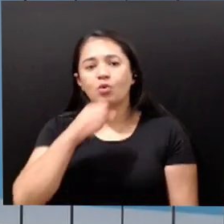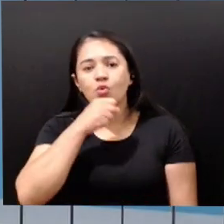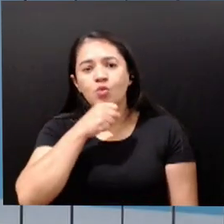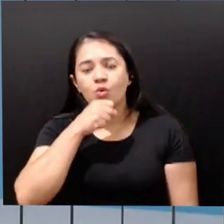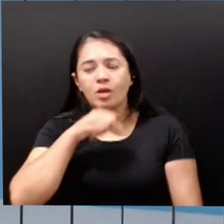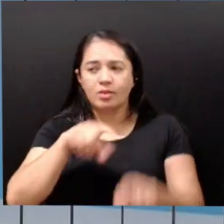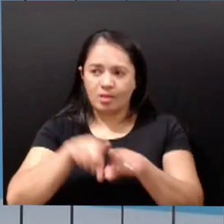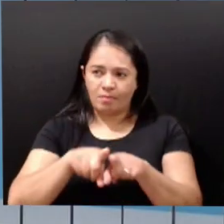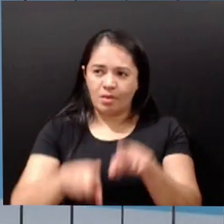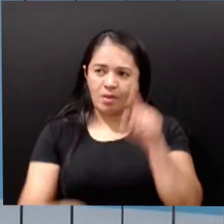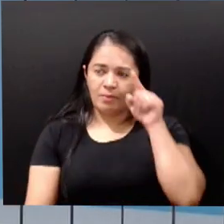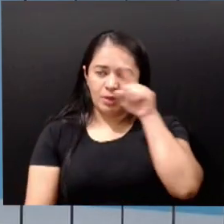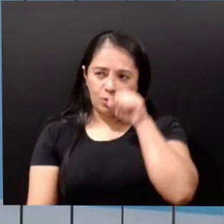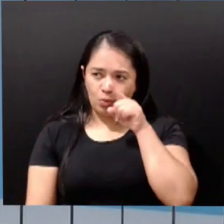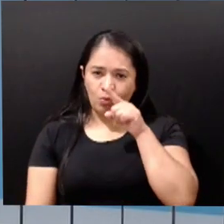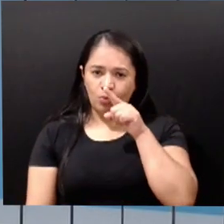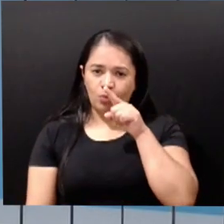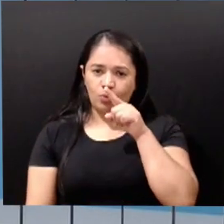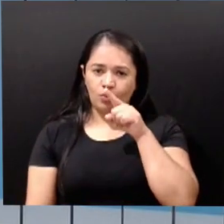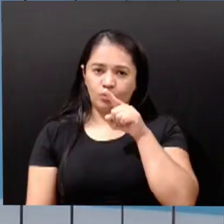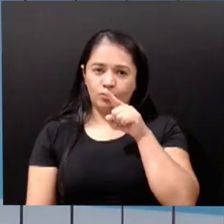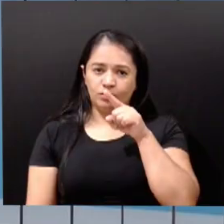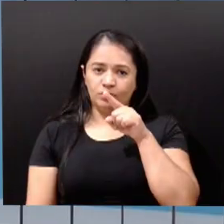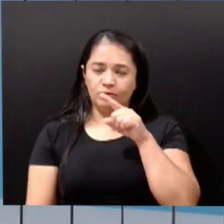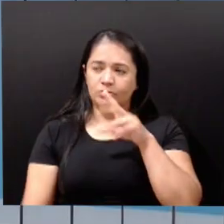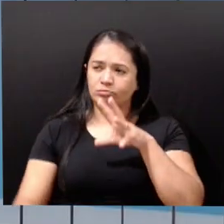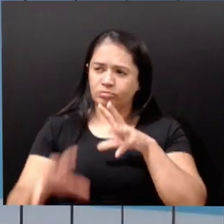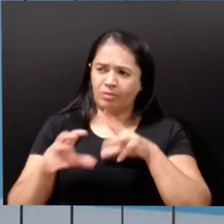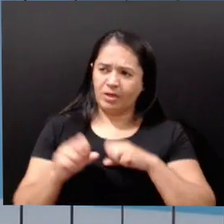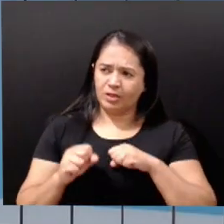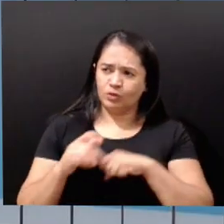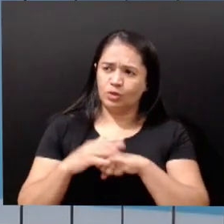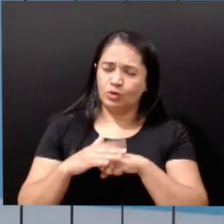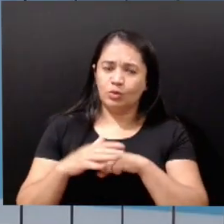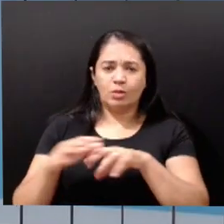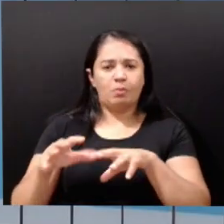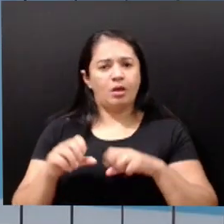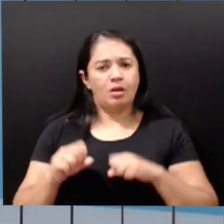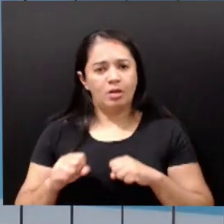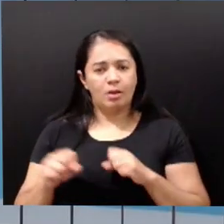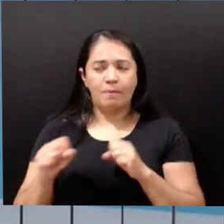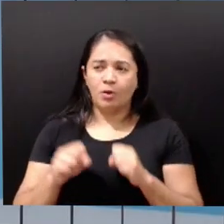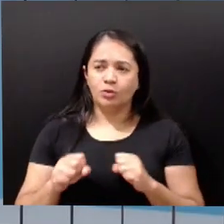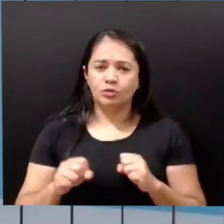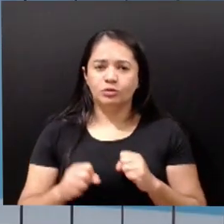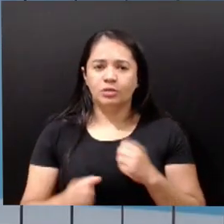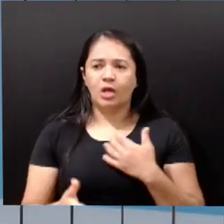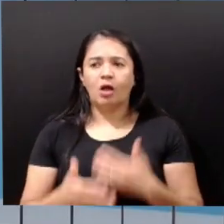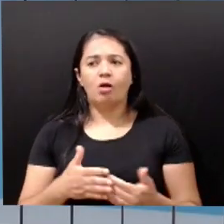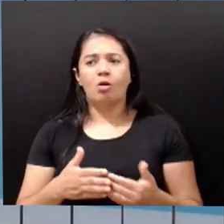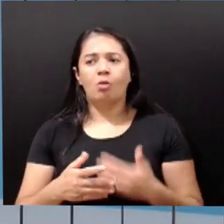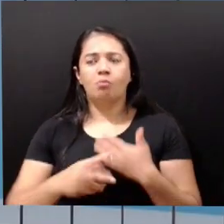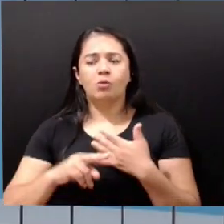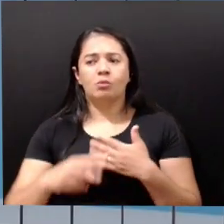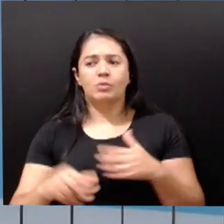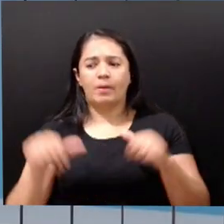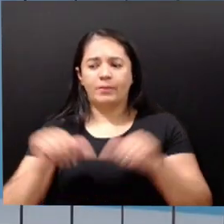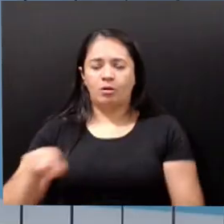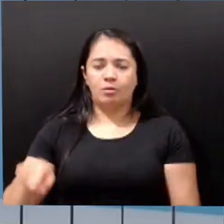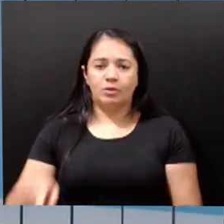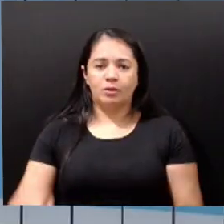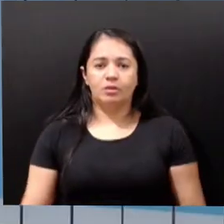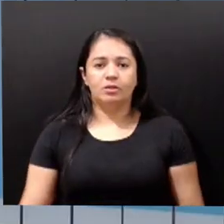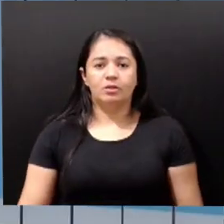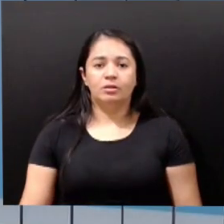idosos, eles também correm risco de se infectarem com esse vírus? Pode ter alguma complicação maior